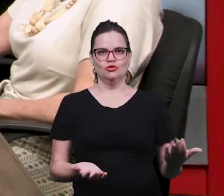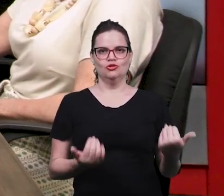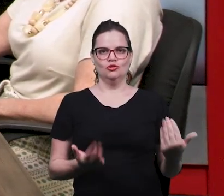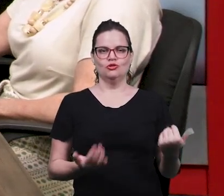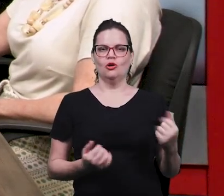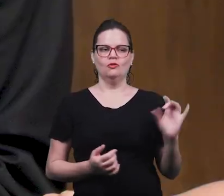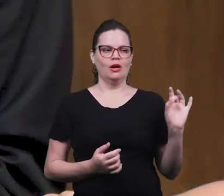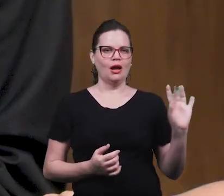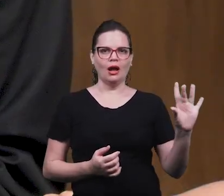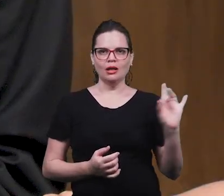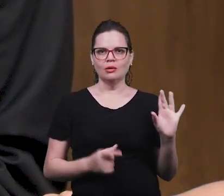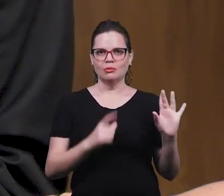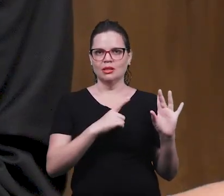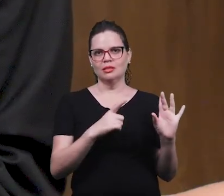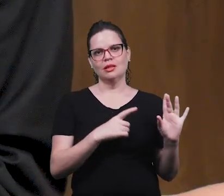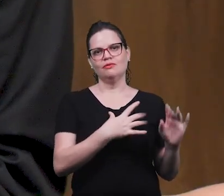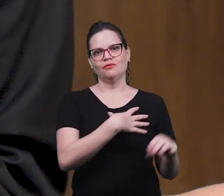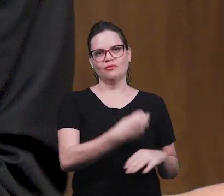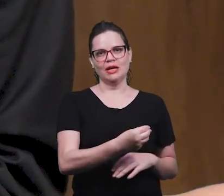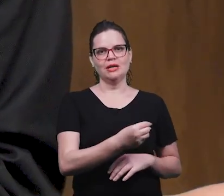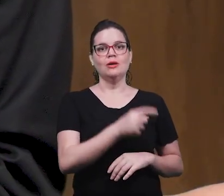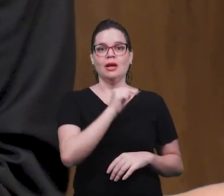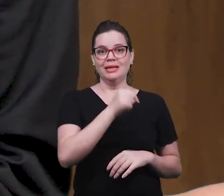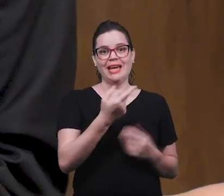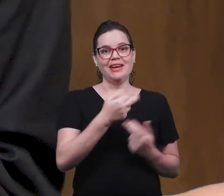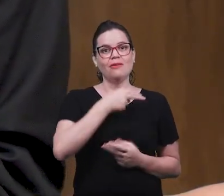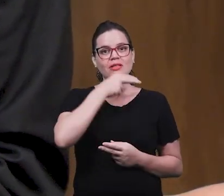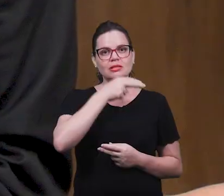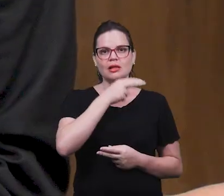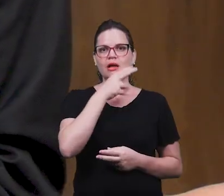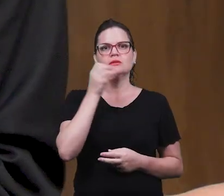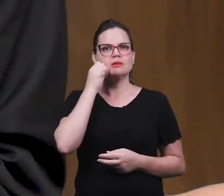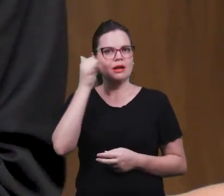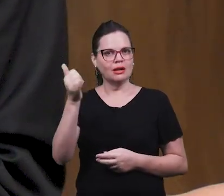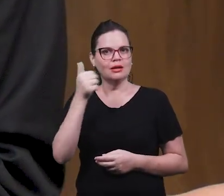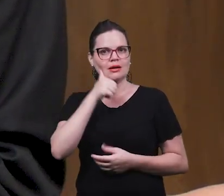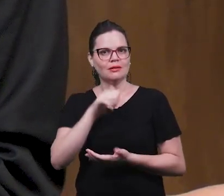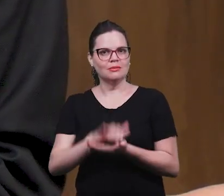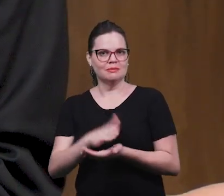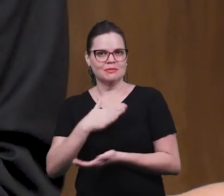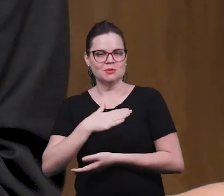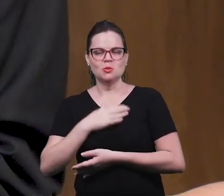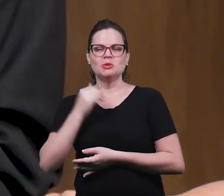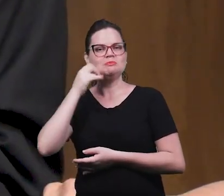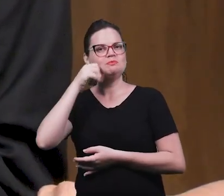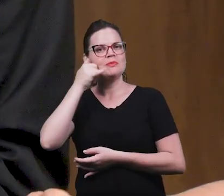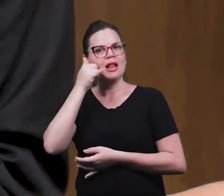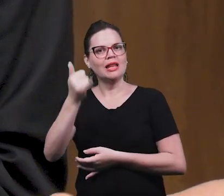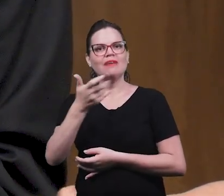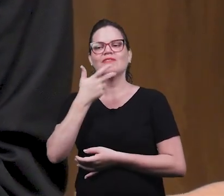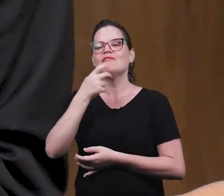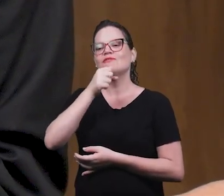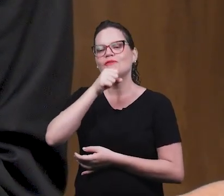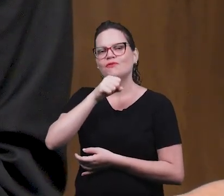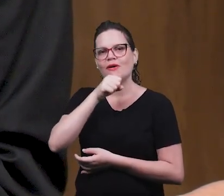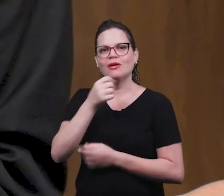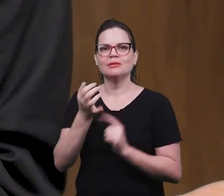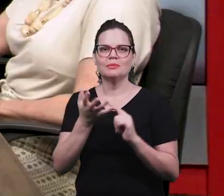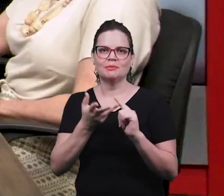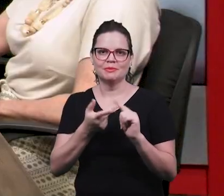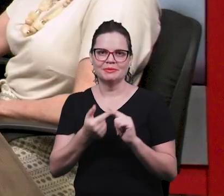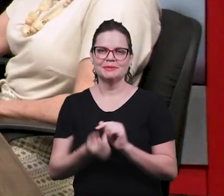né? Cada uma delas tem 2 filhos que são netos dela, né? Ligam para ela, chamam de vó. Então,